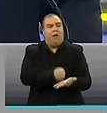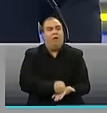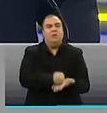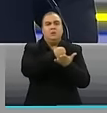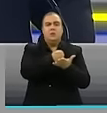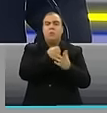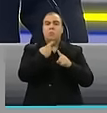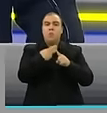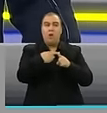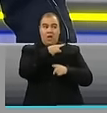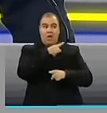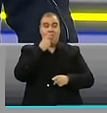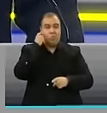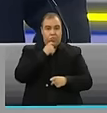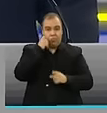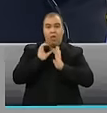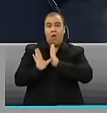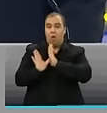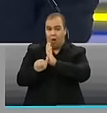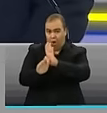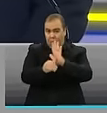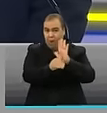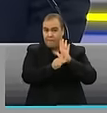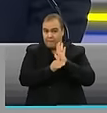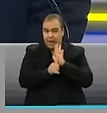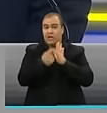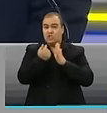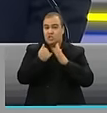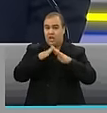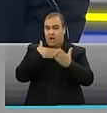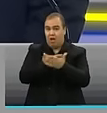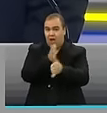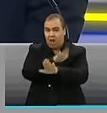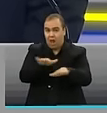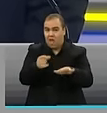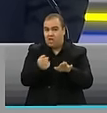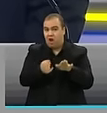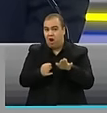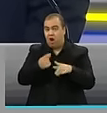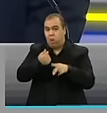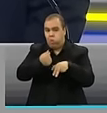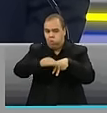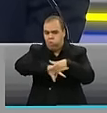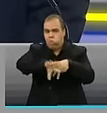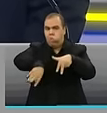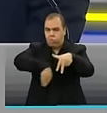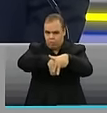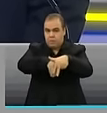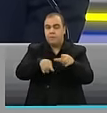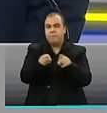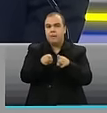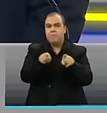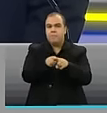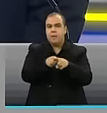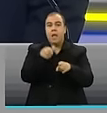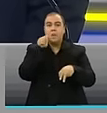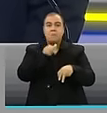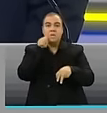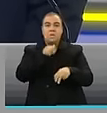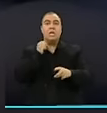além de ser suspeito de roubar dinheiro de creche, de criancinha, pode ter contribuído para matar essa